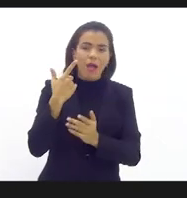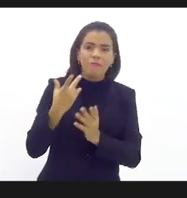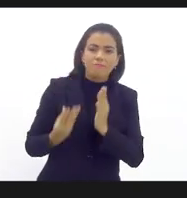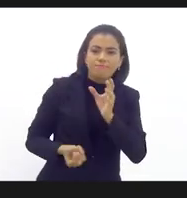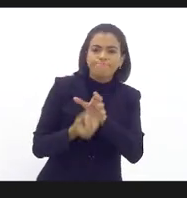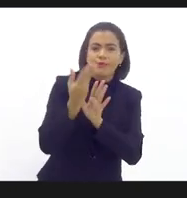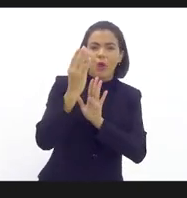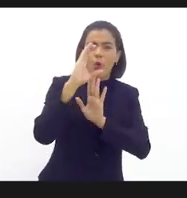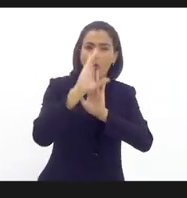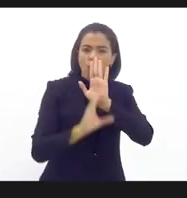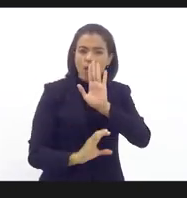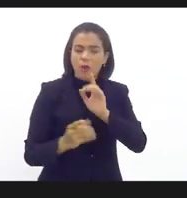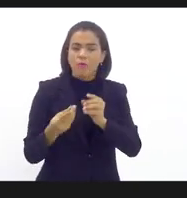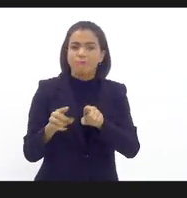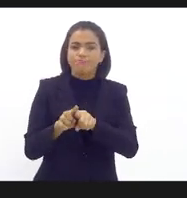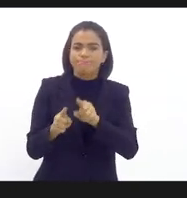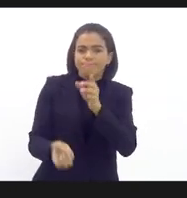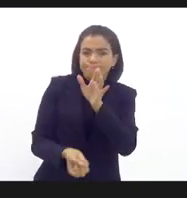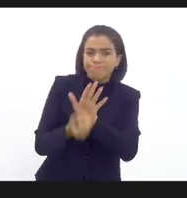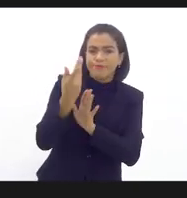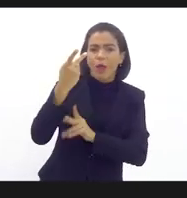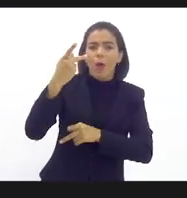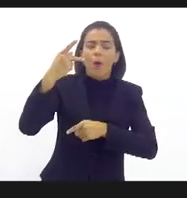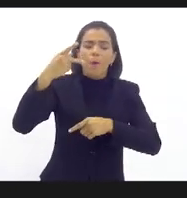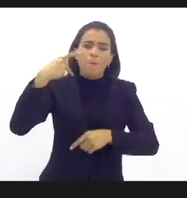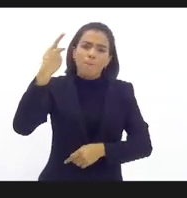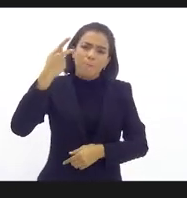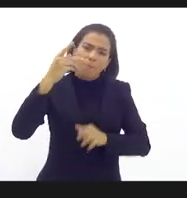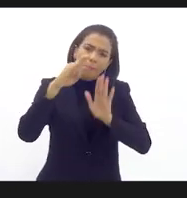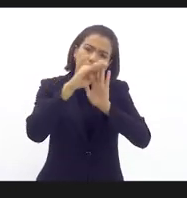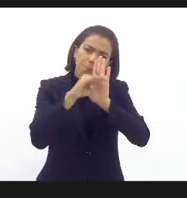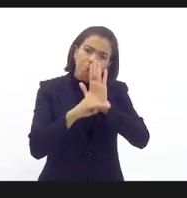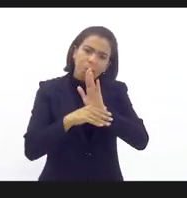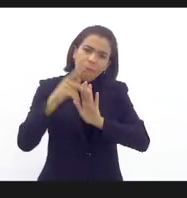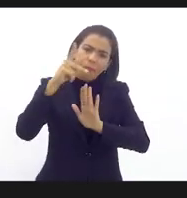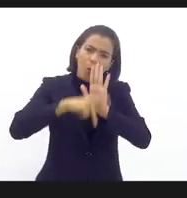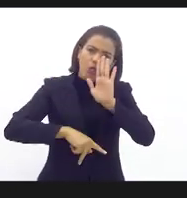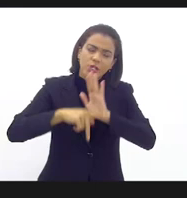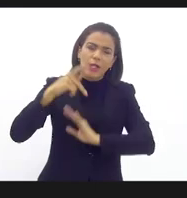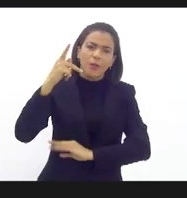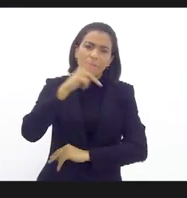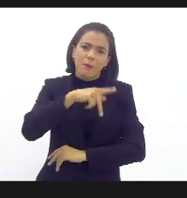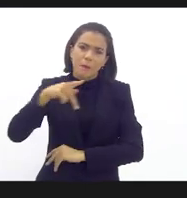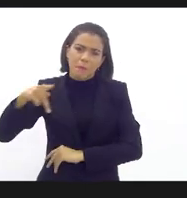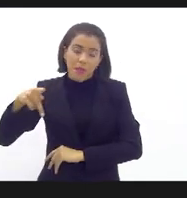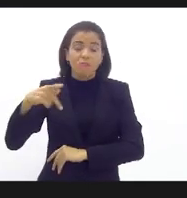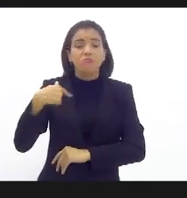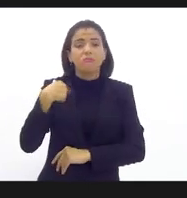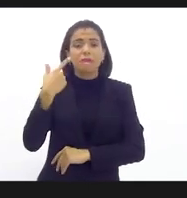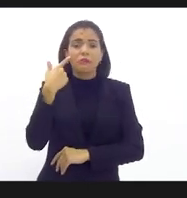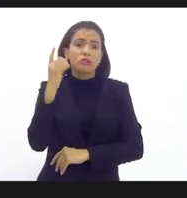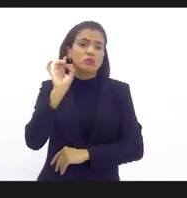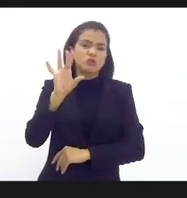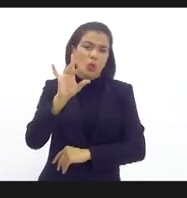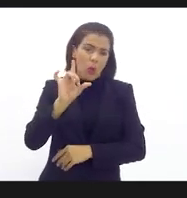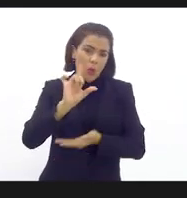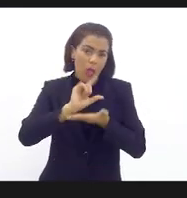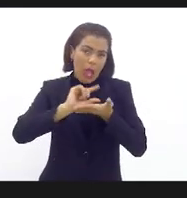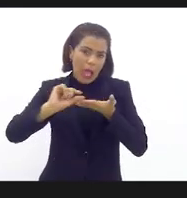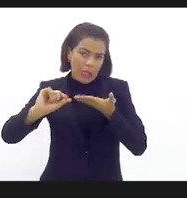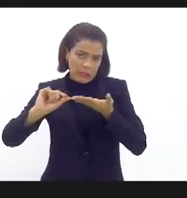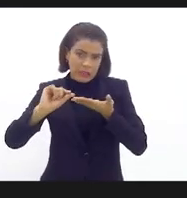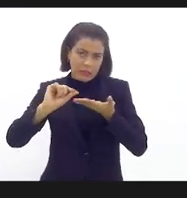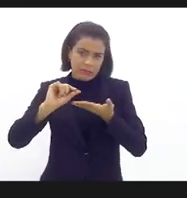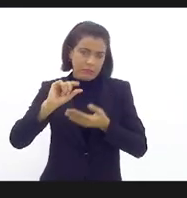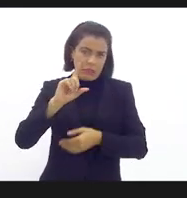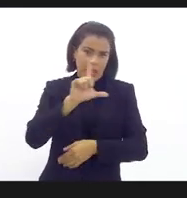planos de educação, para construir seus projetos políticos pedagógicos, você não pode simplesmente pular um artigo da lei de diretrizes